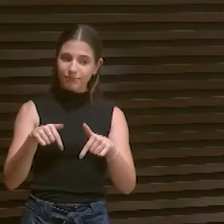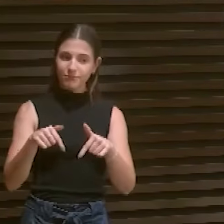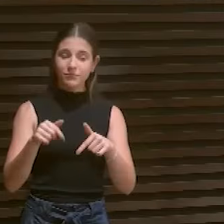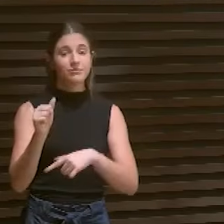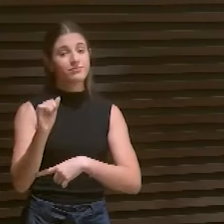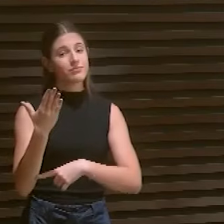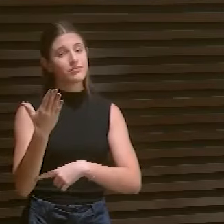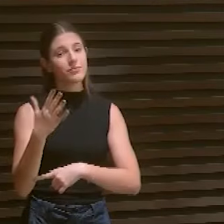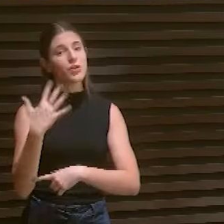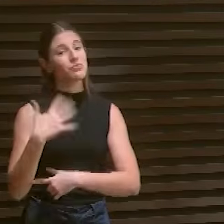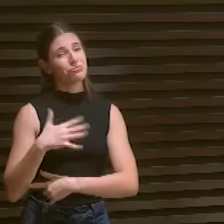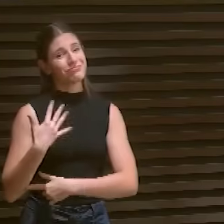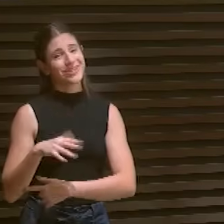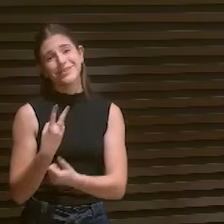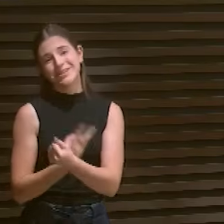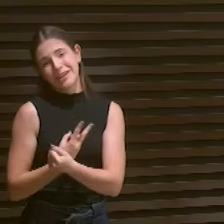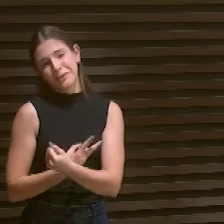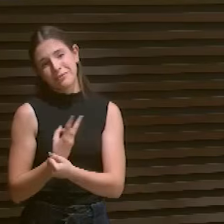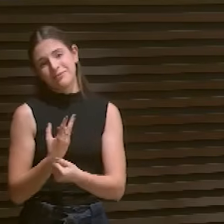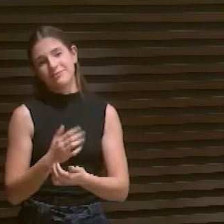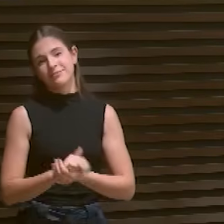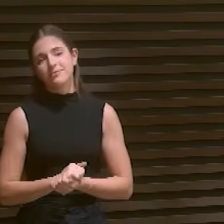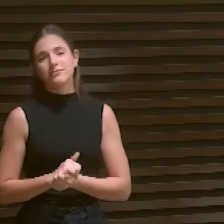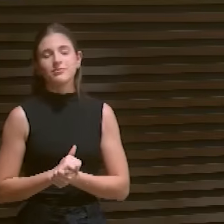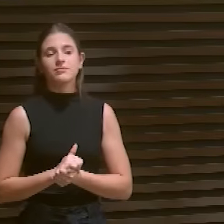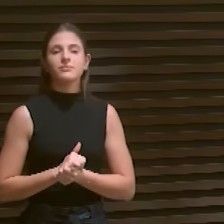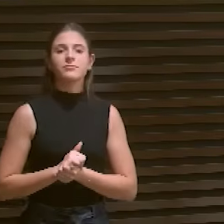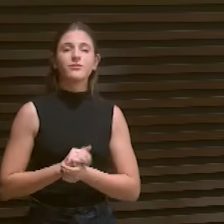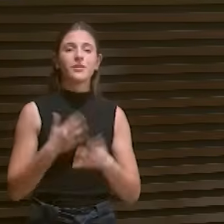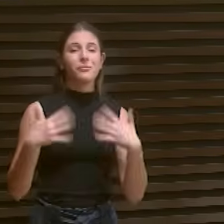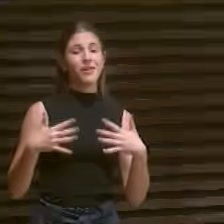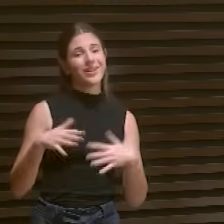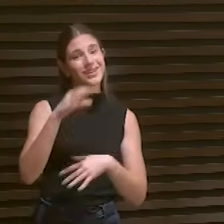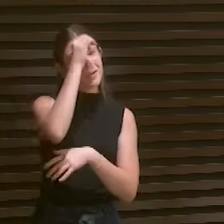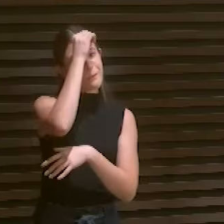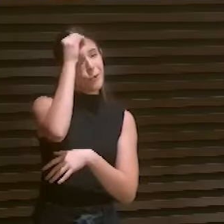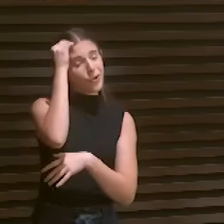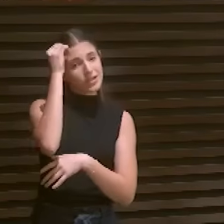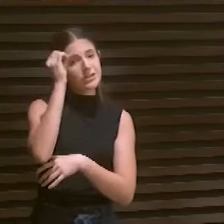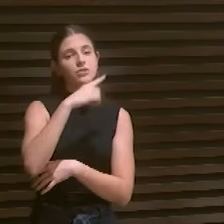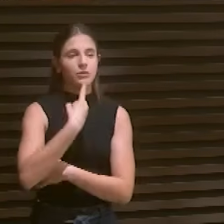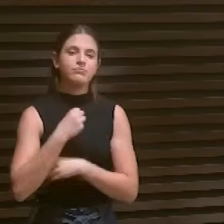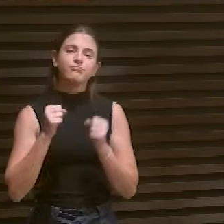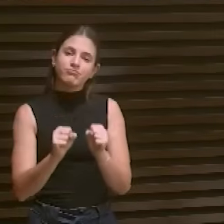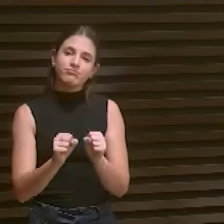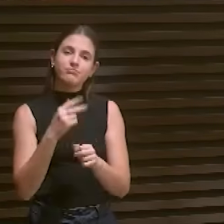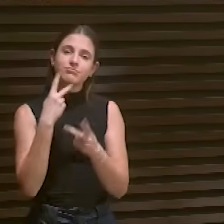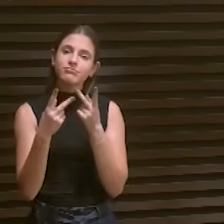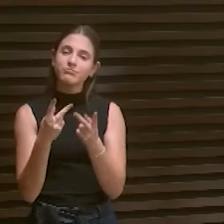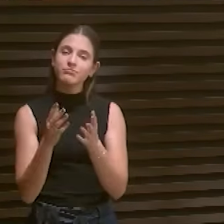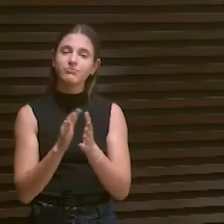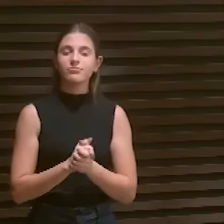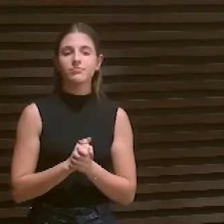grande erro. Uma grande tolice, se nós podemos dizer assim.